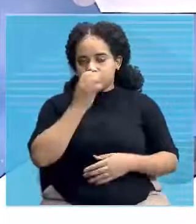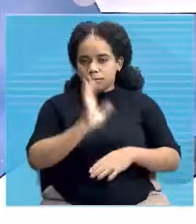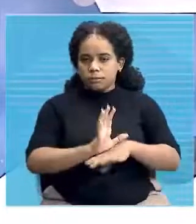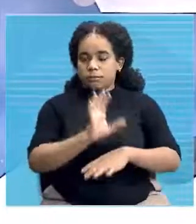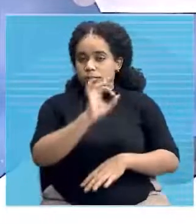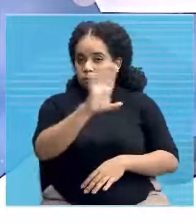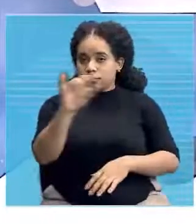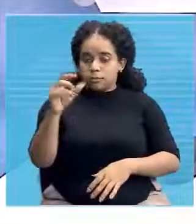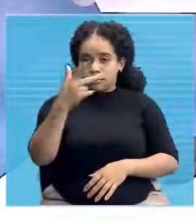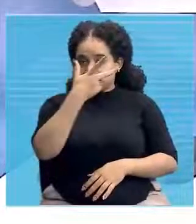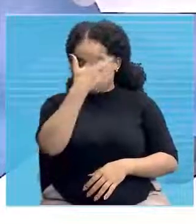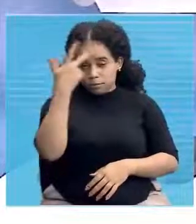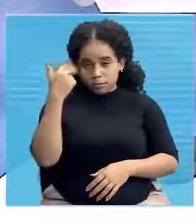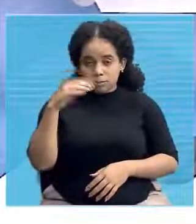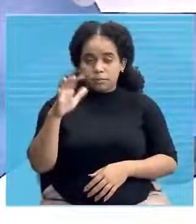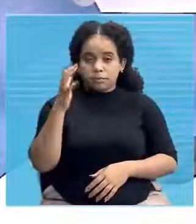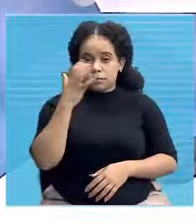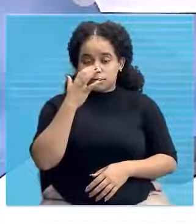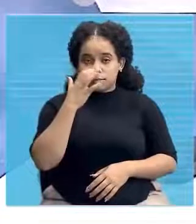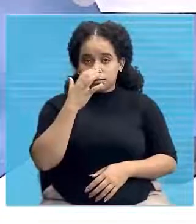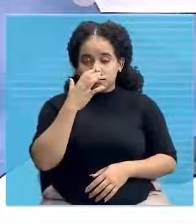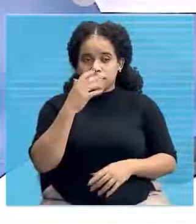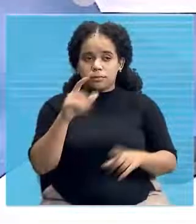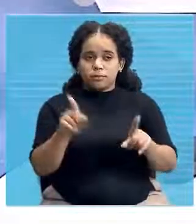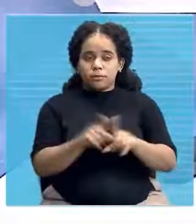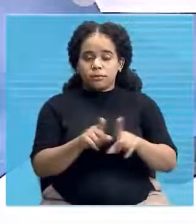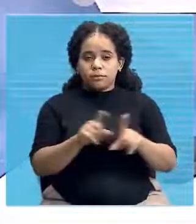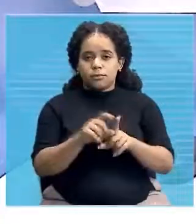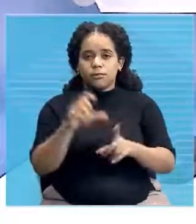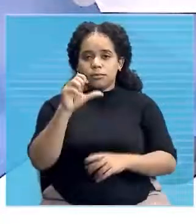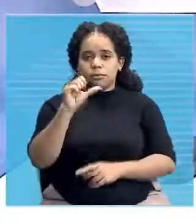vocês. São Félix do Piauí.